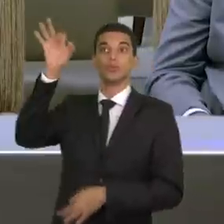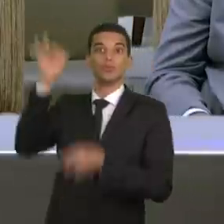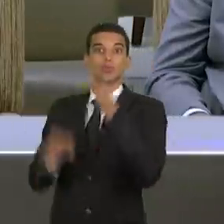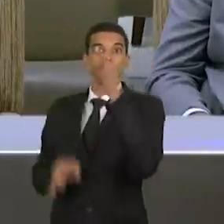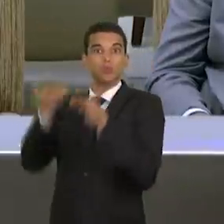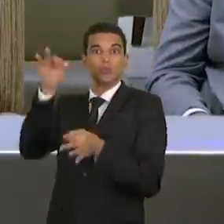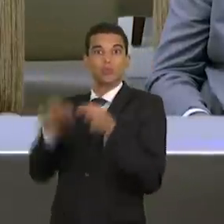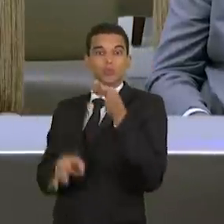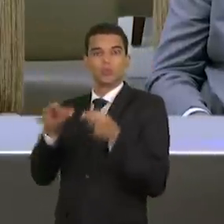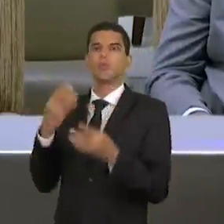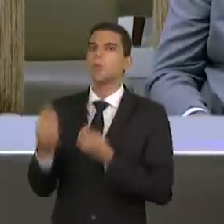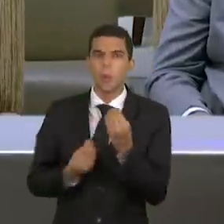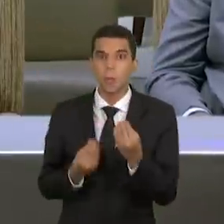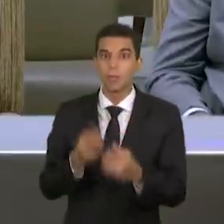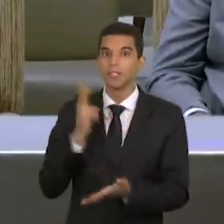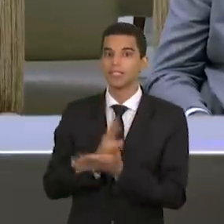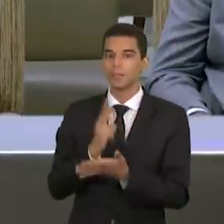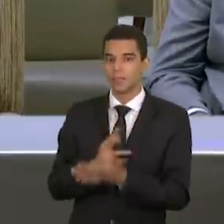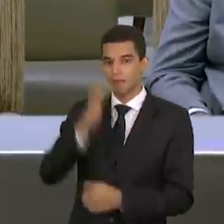que maneira?